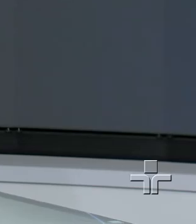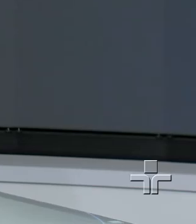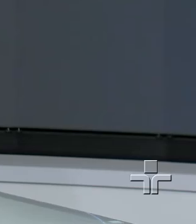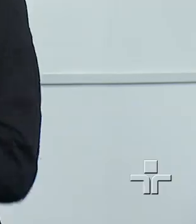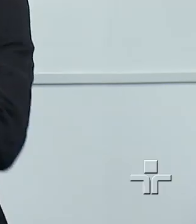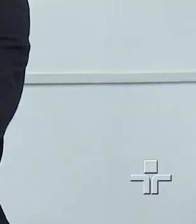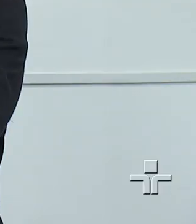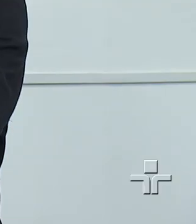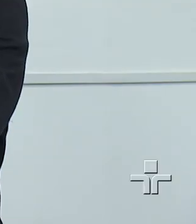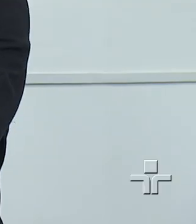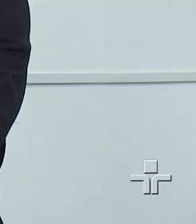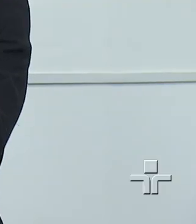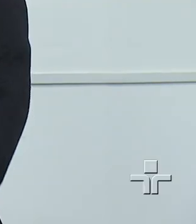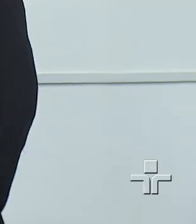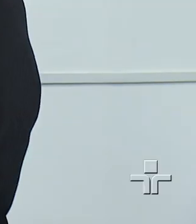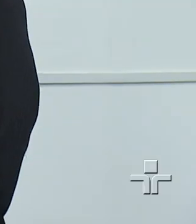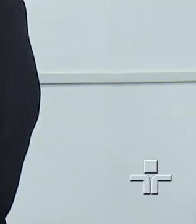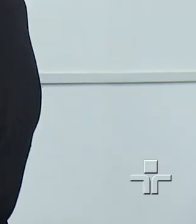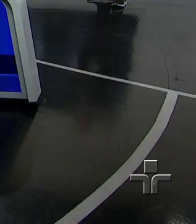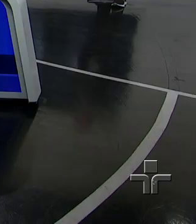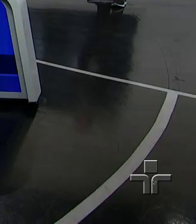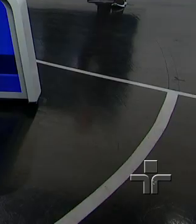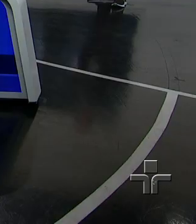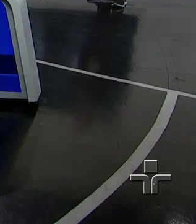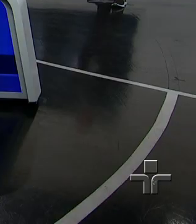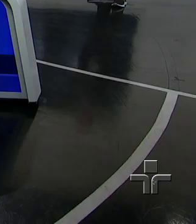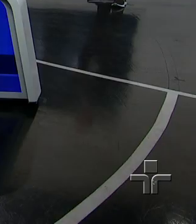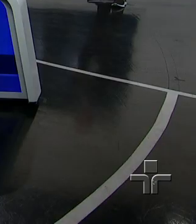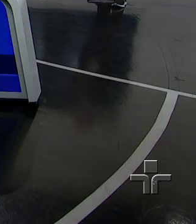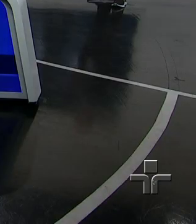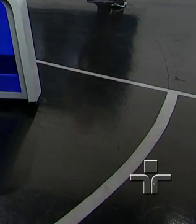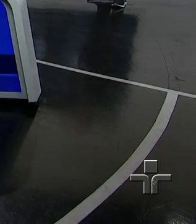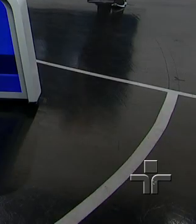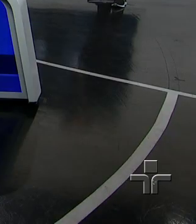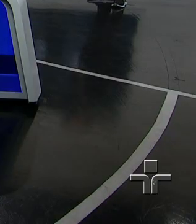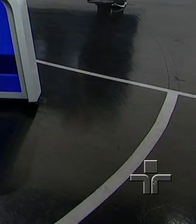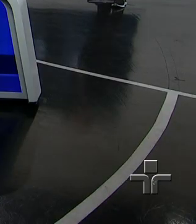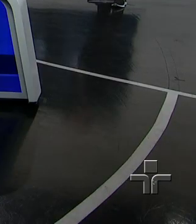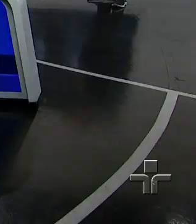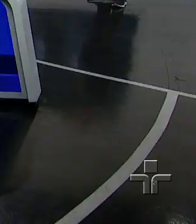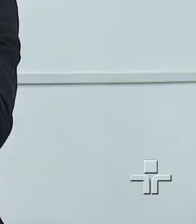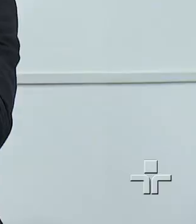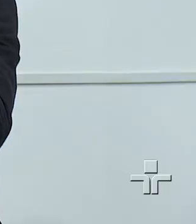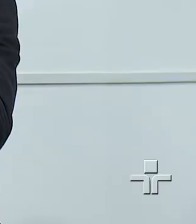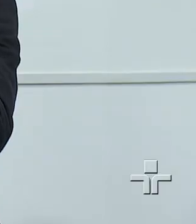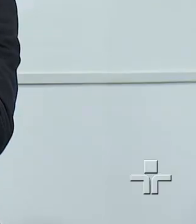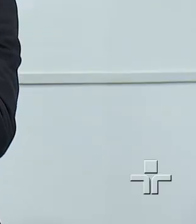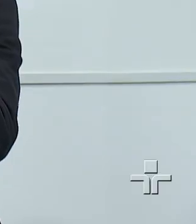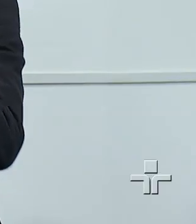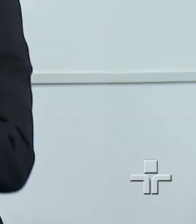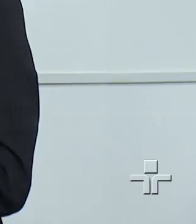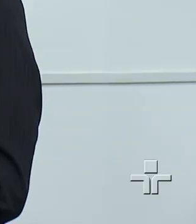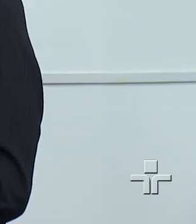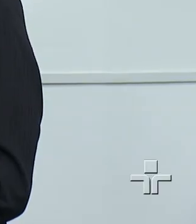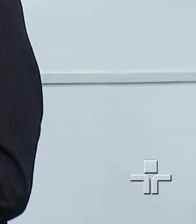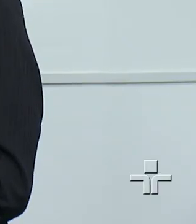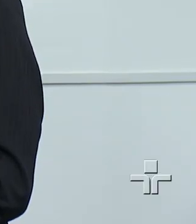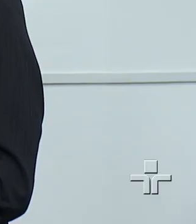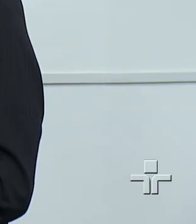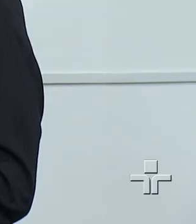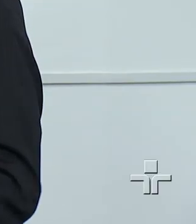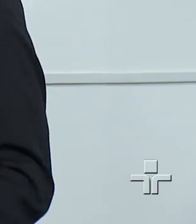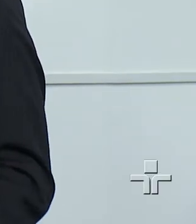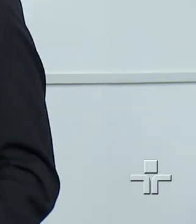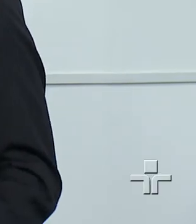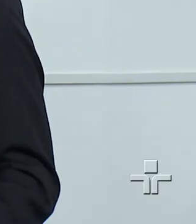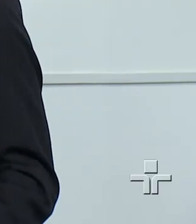isso? Exatamente, está tendo a rodada do Campeonato Brasileiro. Que são assuntos que vão estar no... Também, vamos inclusive informar os telespectadores do Jornal da Cultura. O Palmeiras está em campo